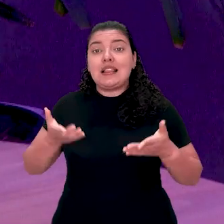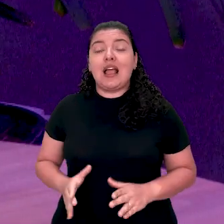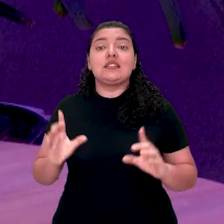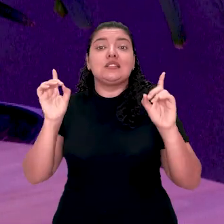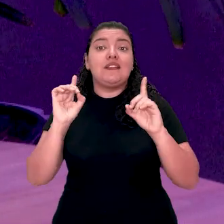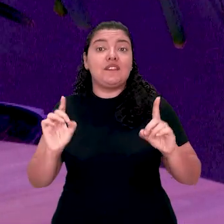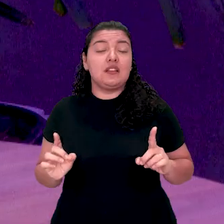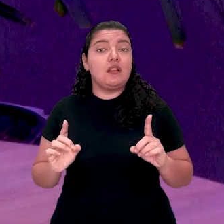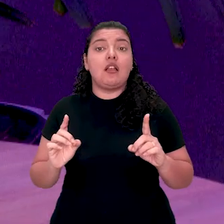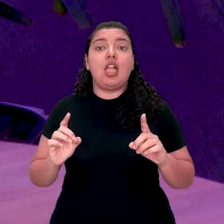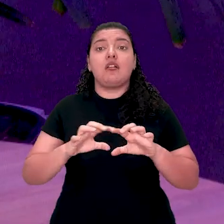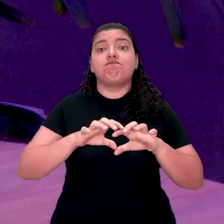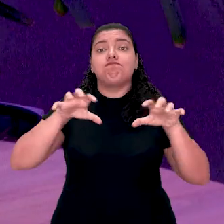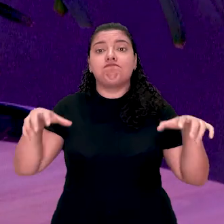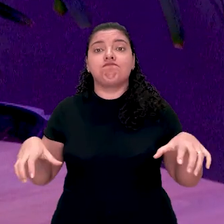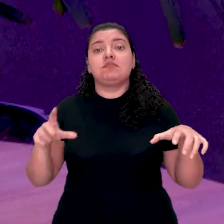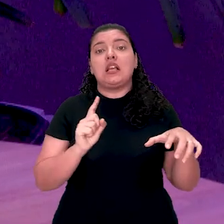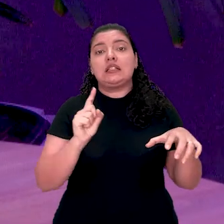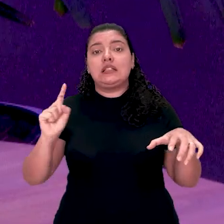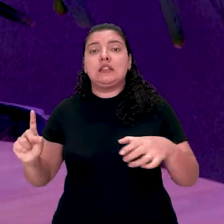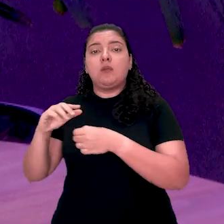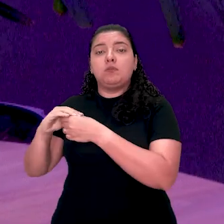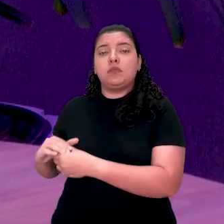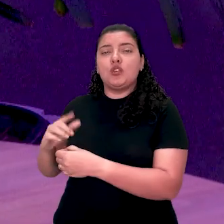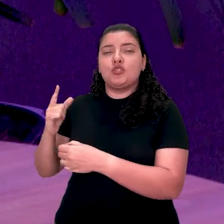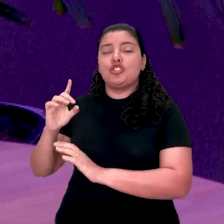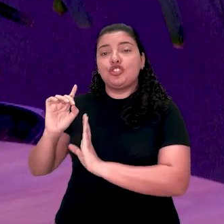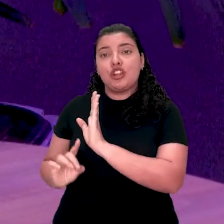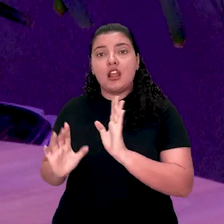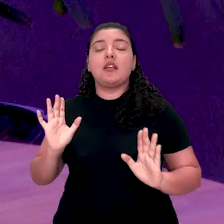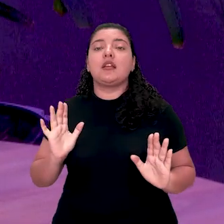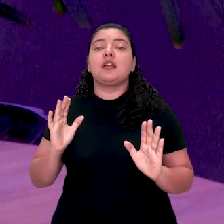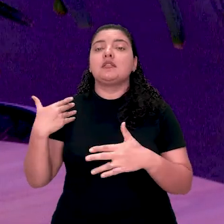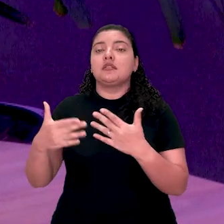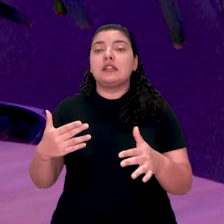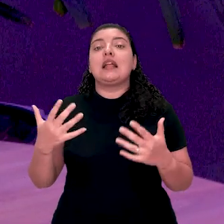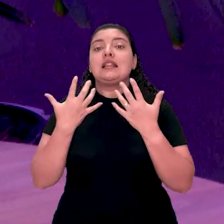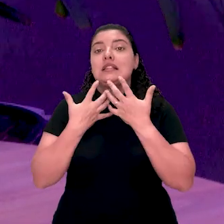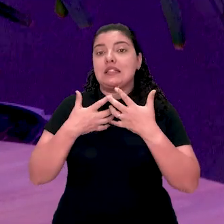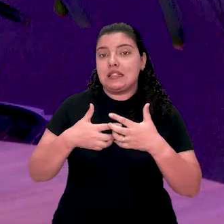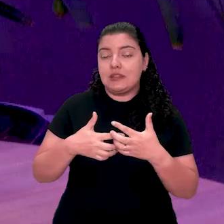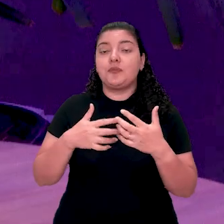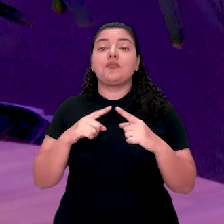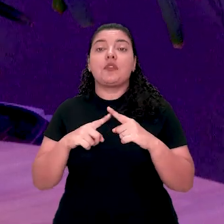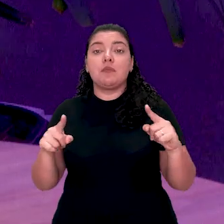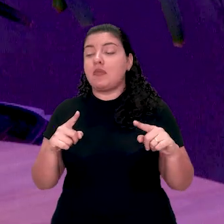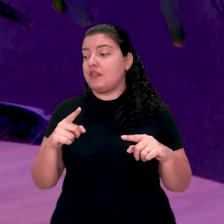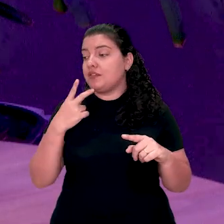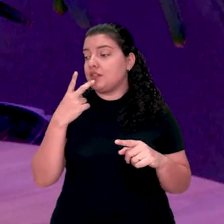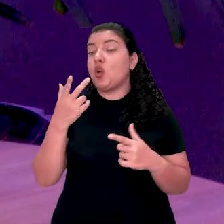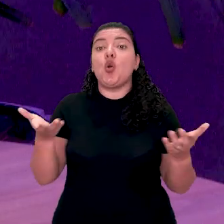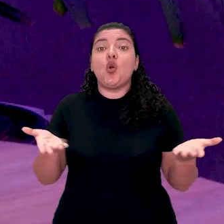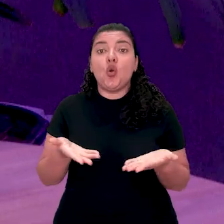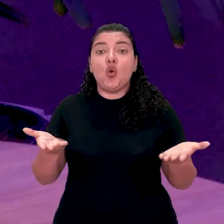deficiências, elas eram segregadas na sociedade, né? Elas não tinham direito, depois elas passaram a ser integradas. Mas isso não dizia muita